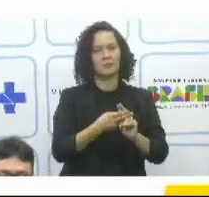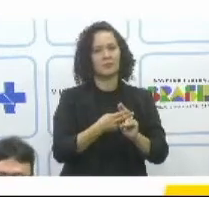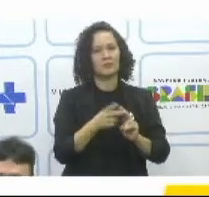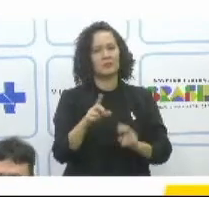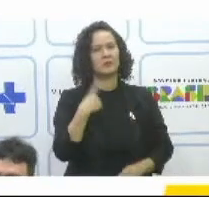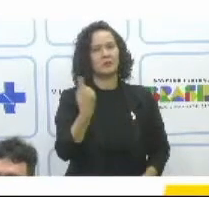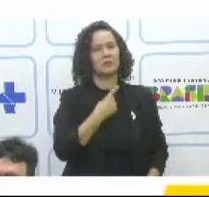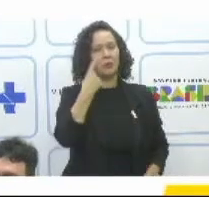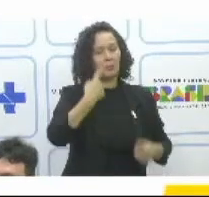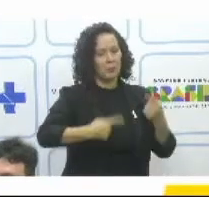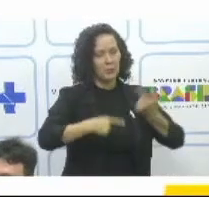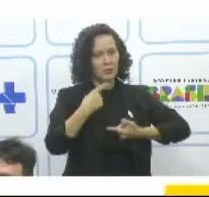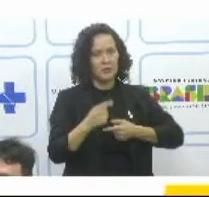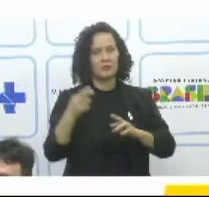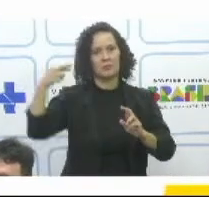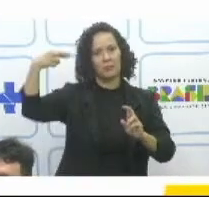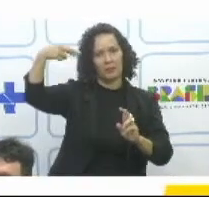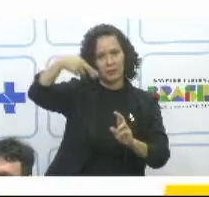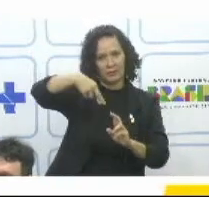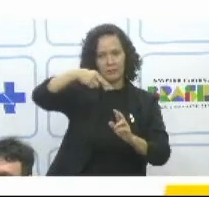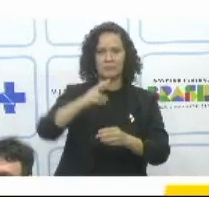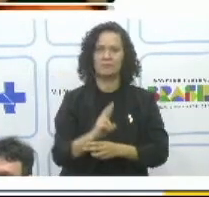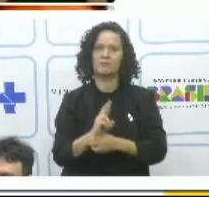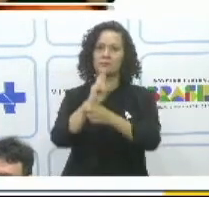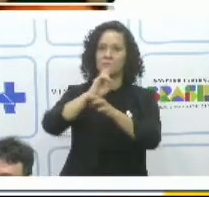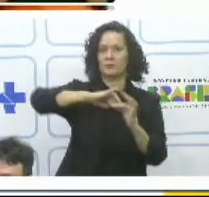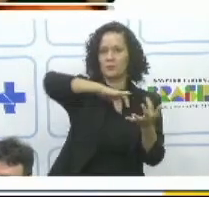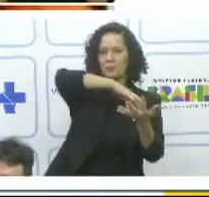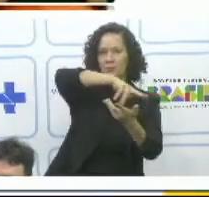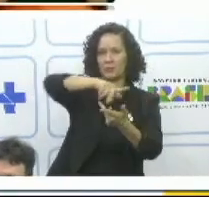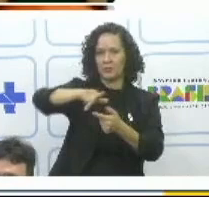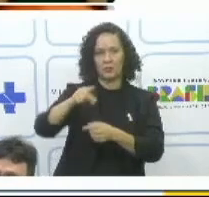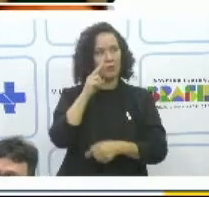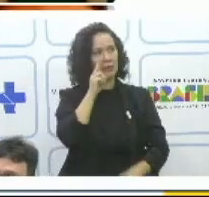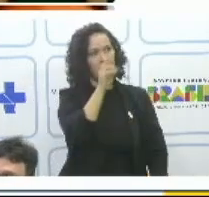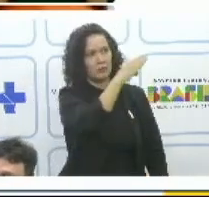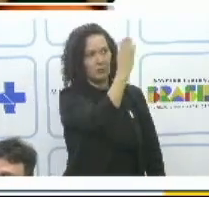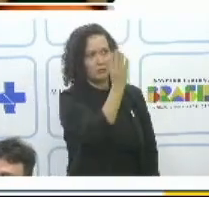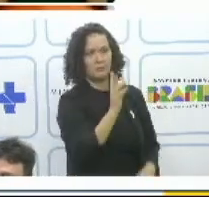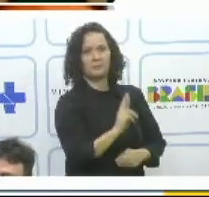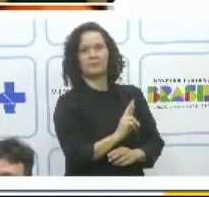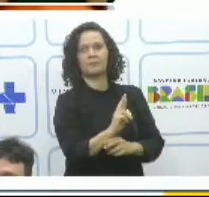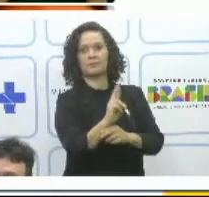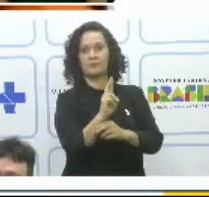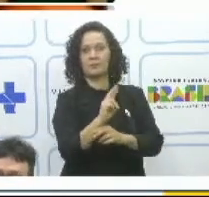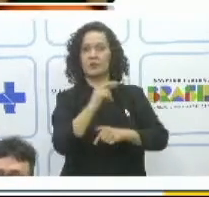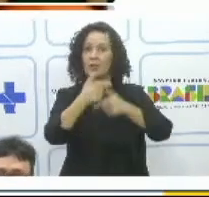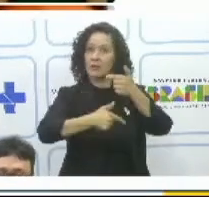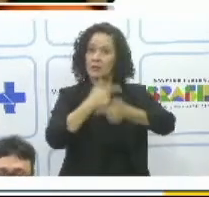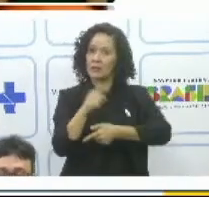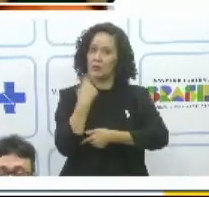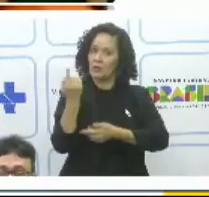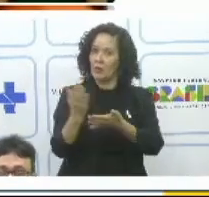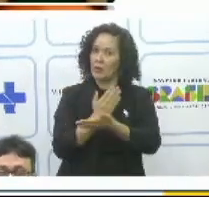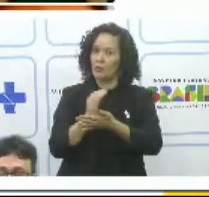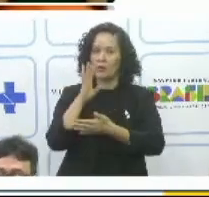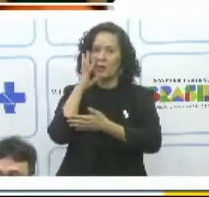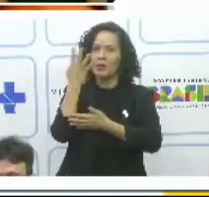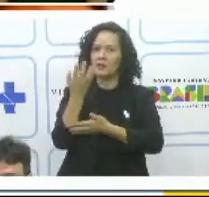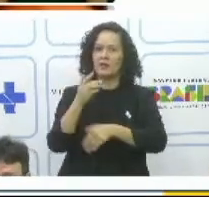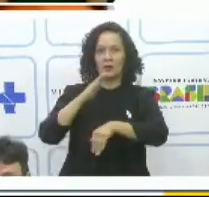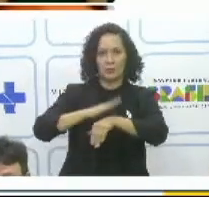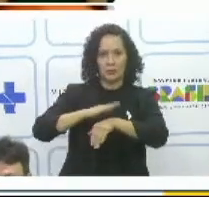né, essa política uma referência internacional. Então, aqui são algumas das nossas ações, né? A gente tem realizado o